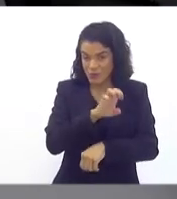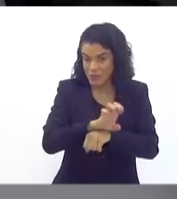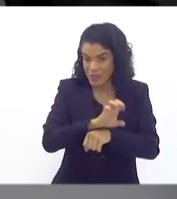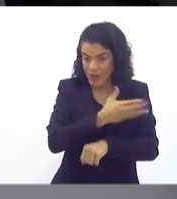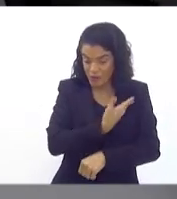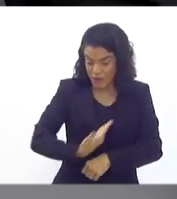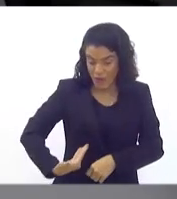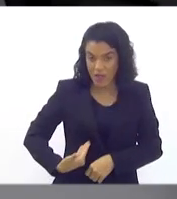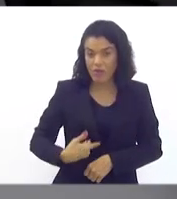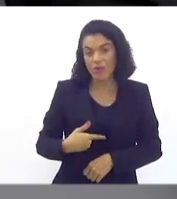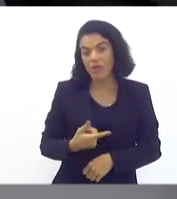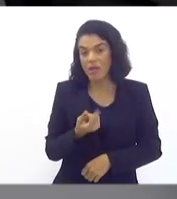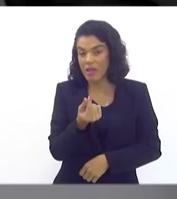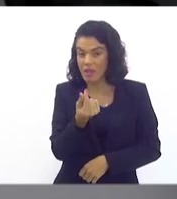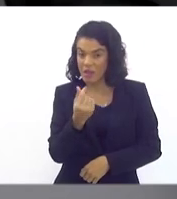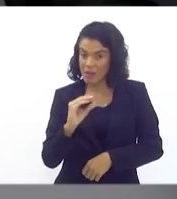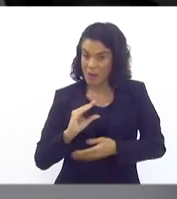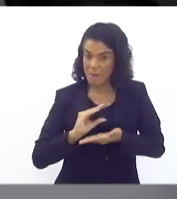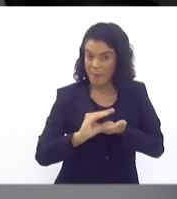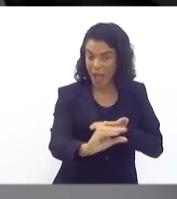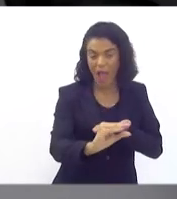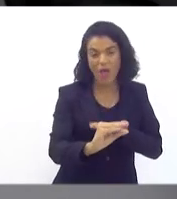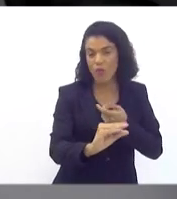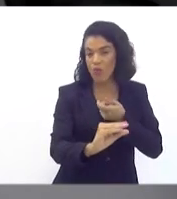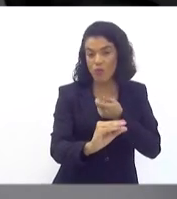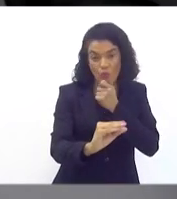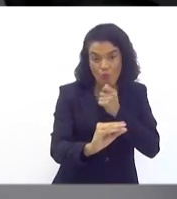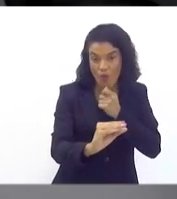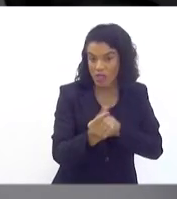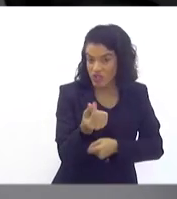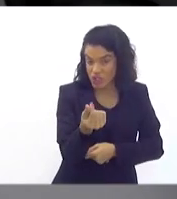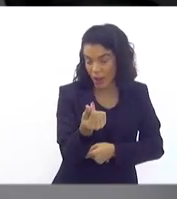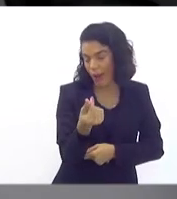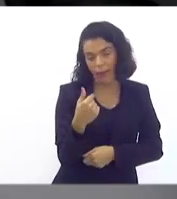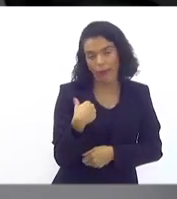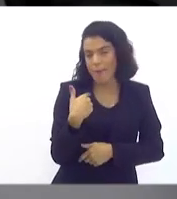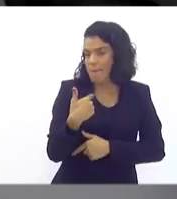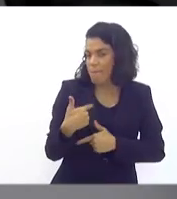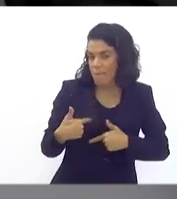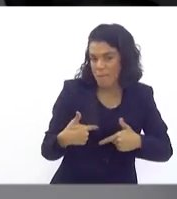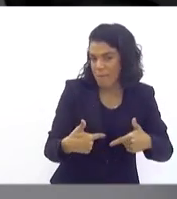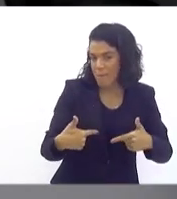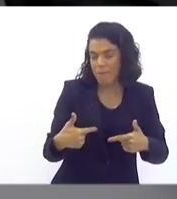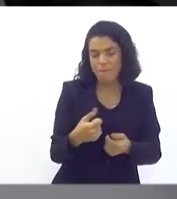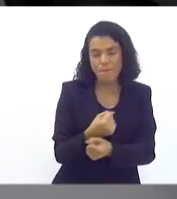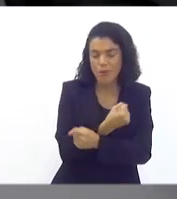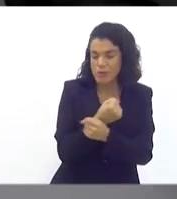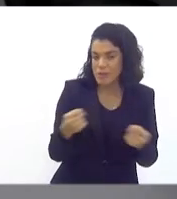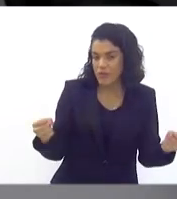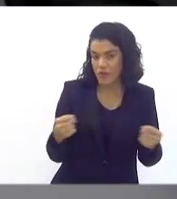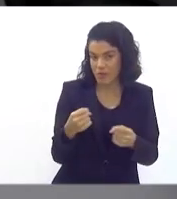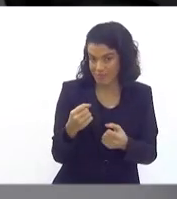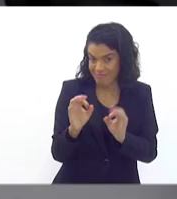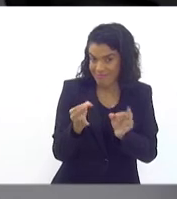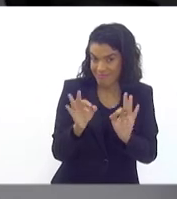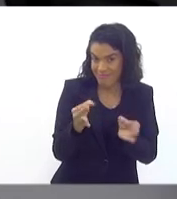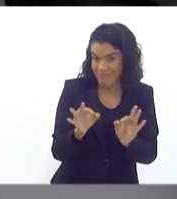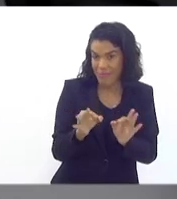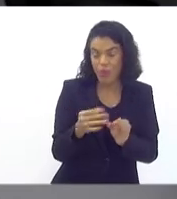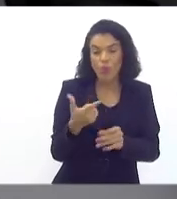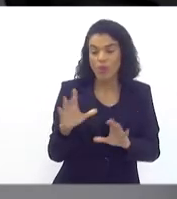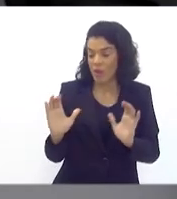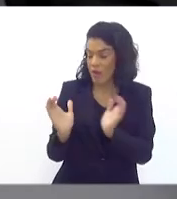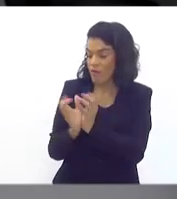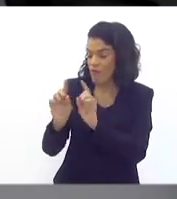a mão em gente sem dinheiro a gente não faz nada não adianta você estar aí né operando é ser um corpo